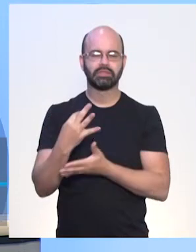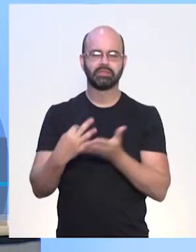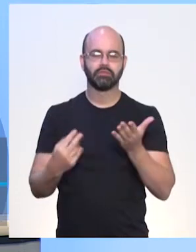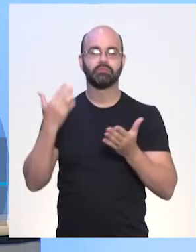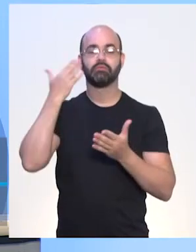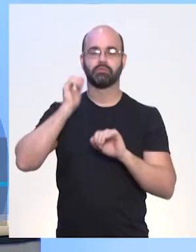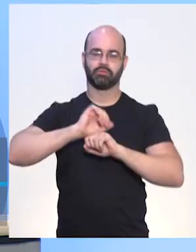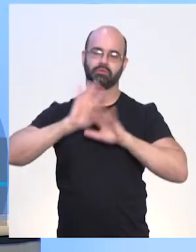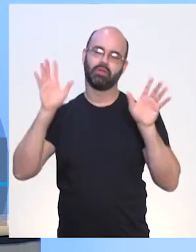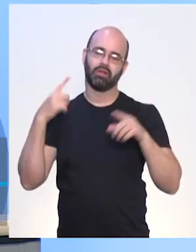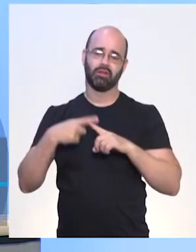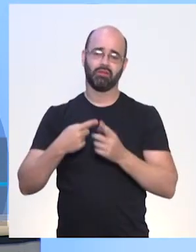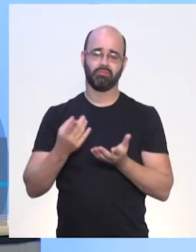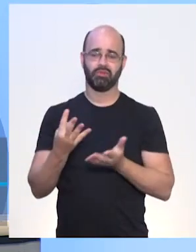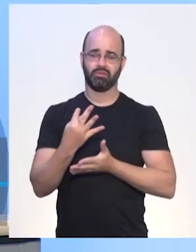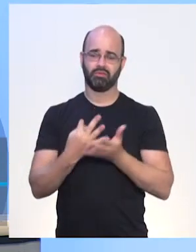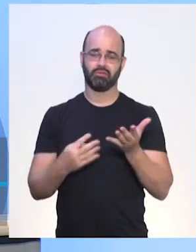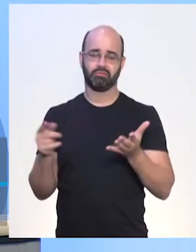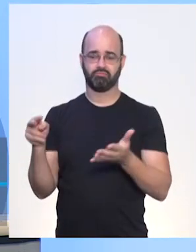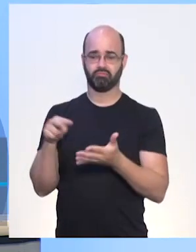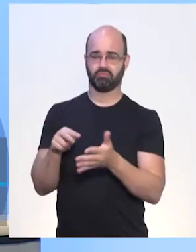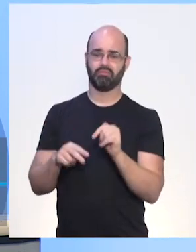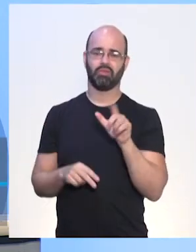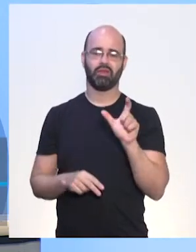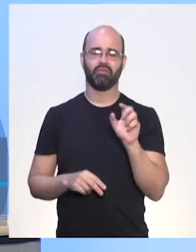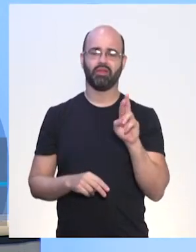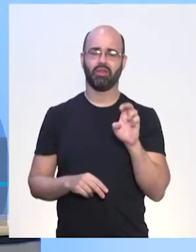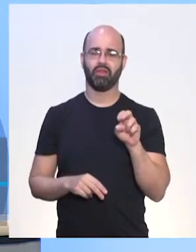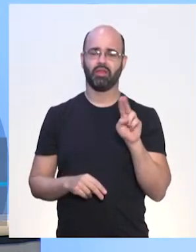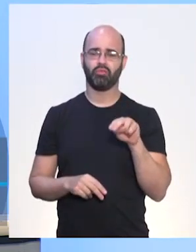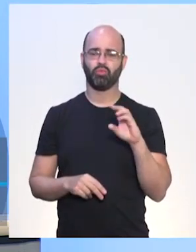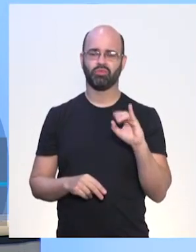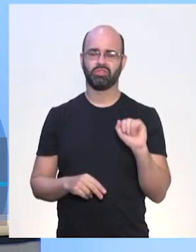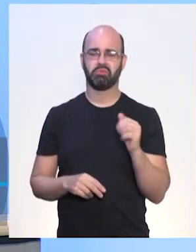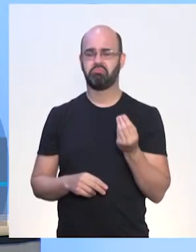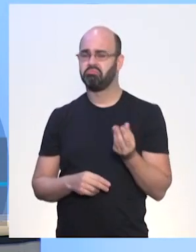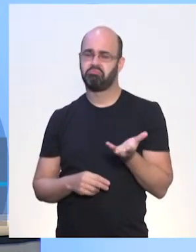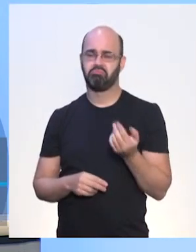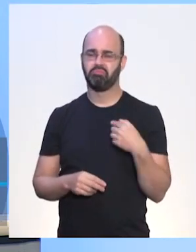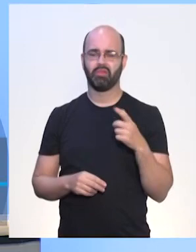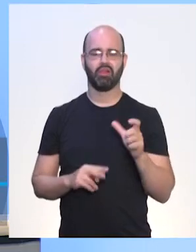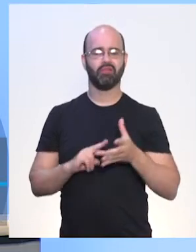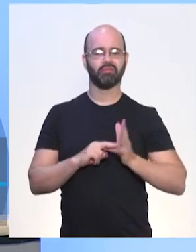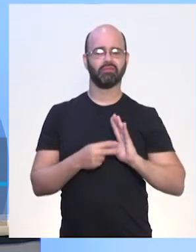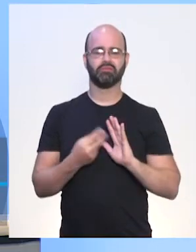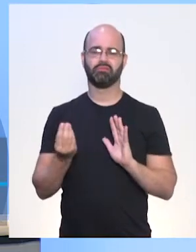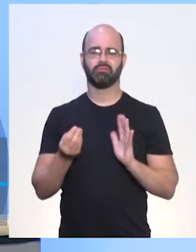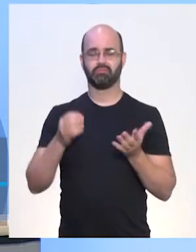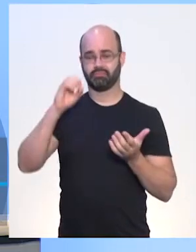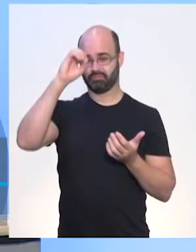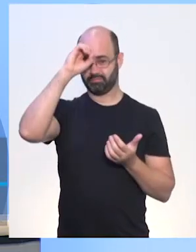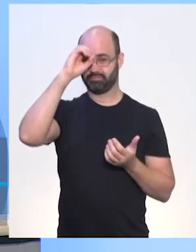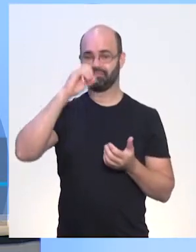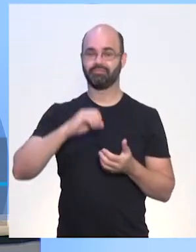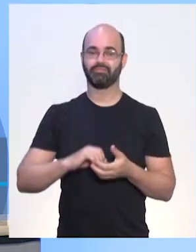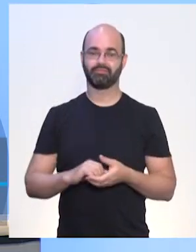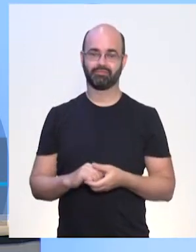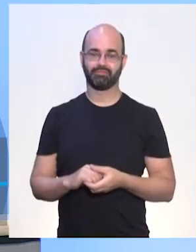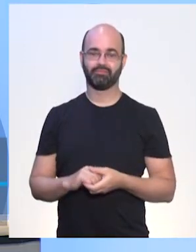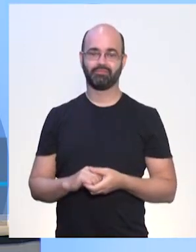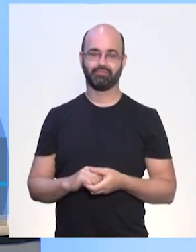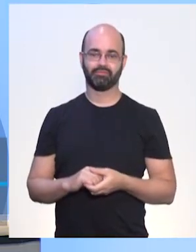para o texto porque senão pouco e a renúncia jamais eles ele se ligariam nessa palavra renúncia né e tendo